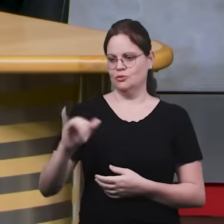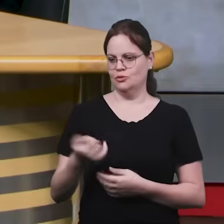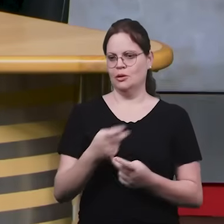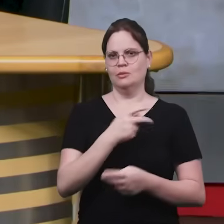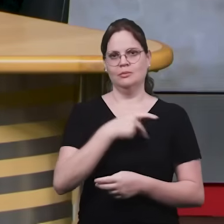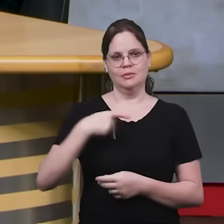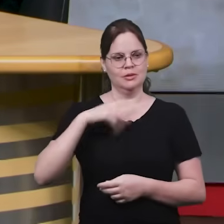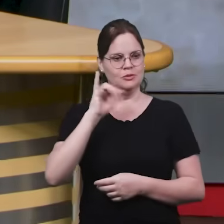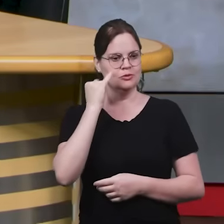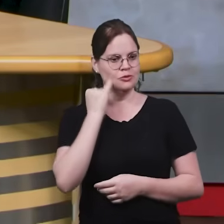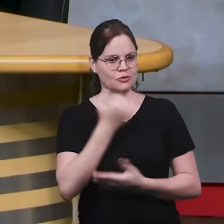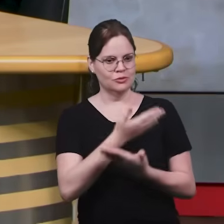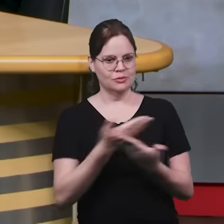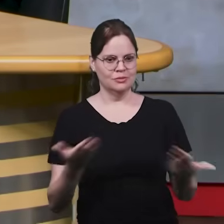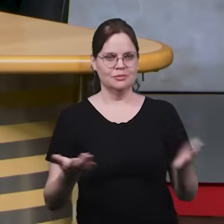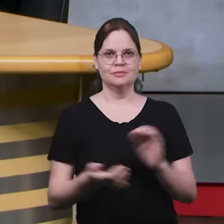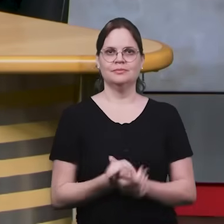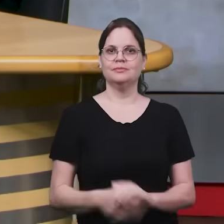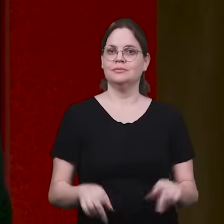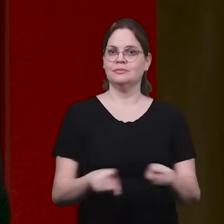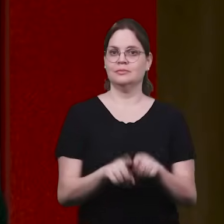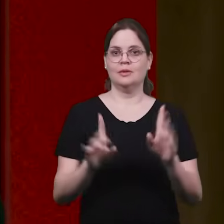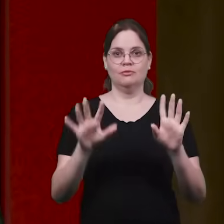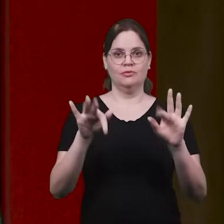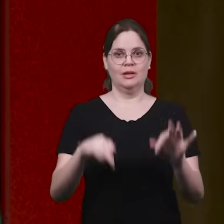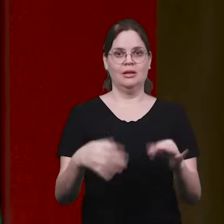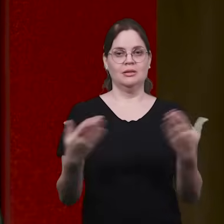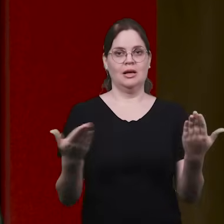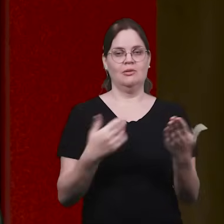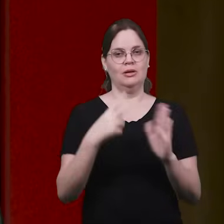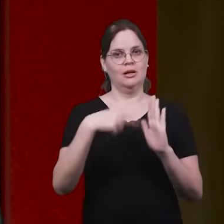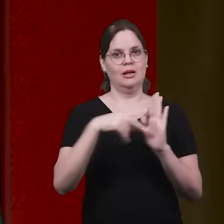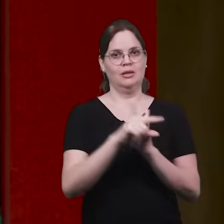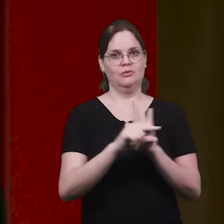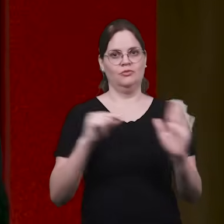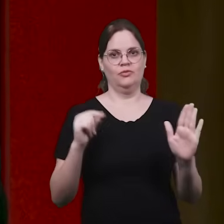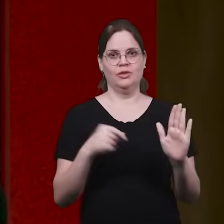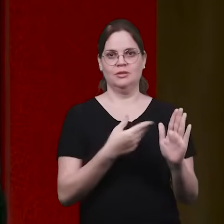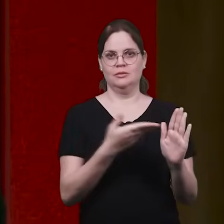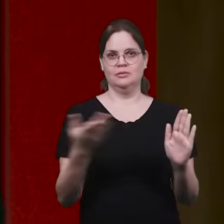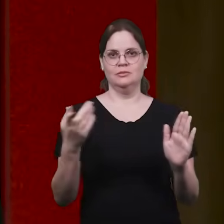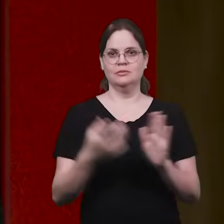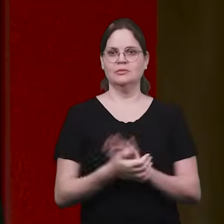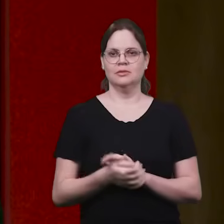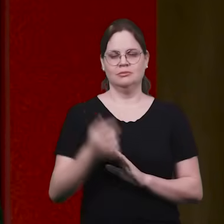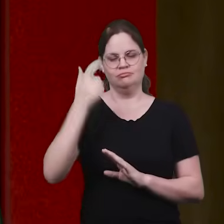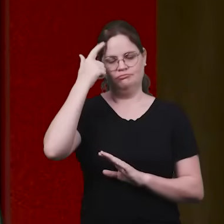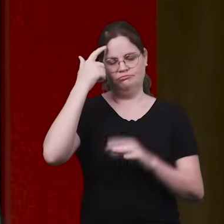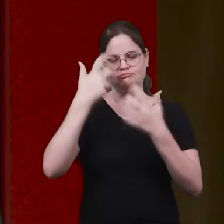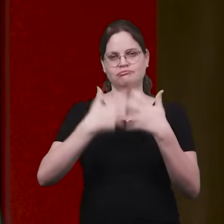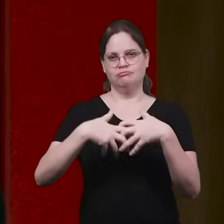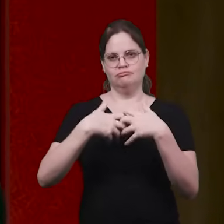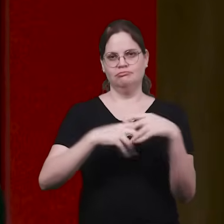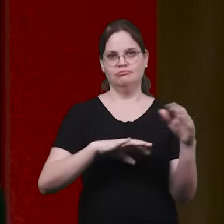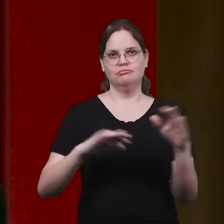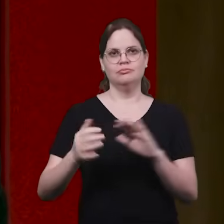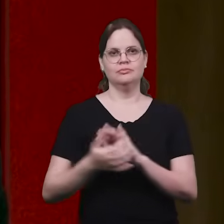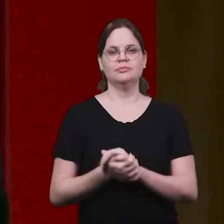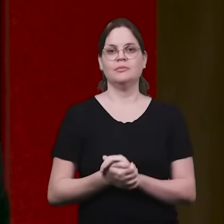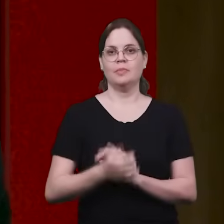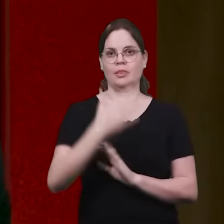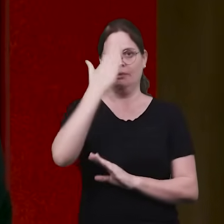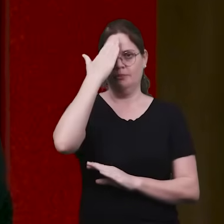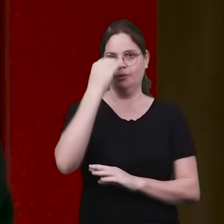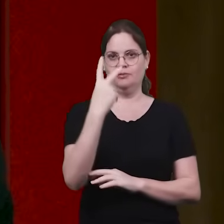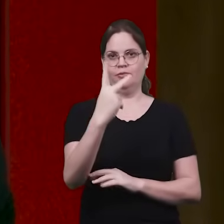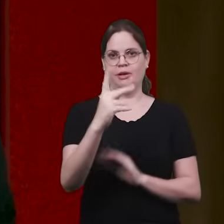pastor João Carlos, pastor Josias, neste episódio. E eu quero encerrar deixando um versículo para que você fique para a sua meditação,